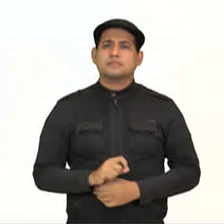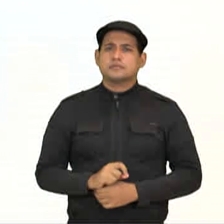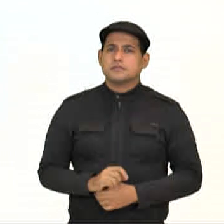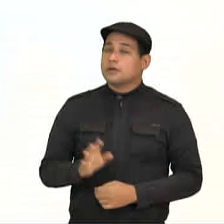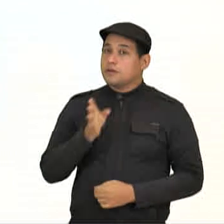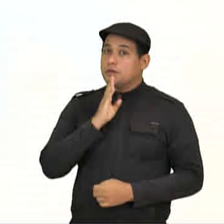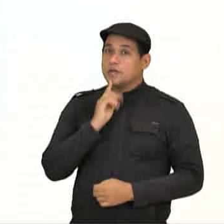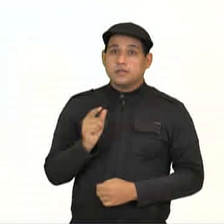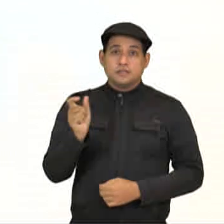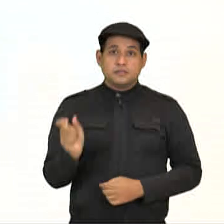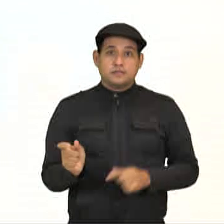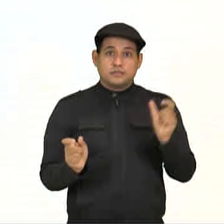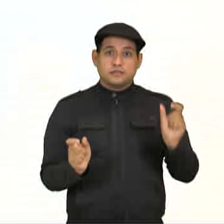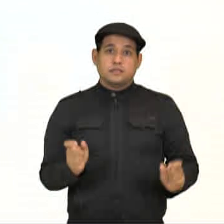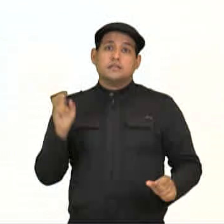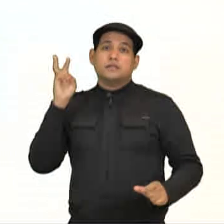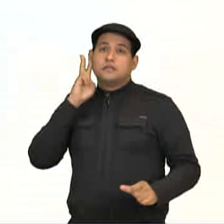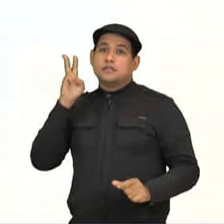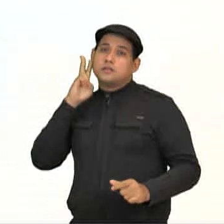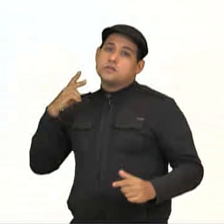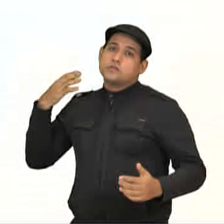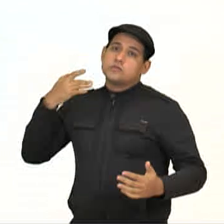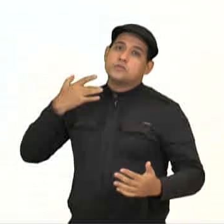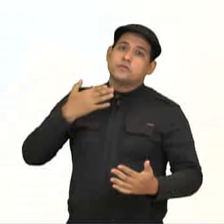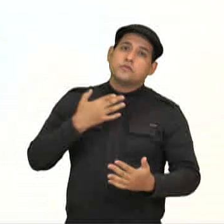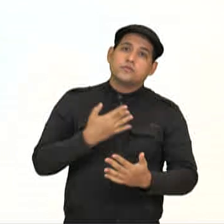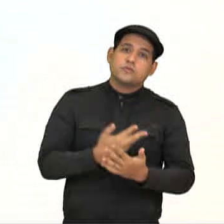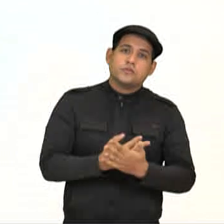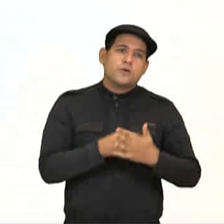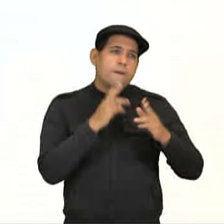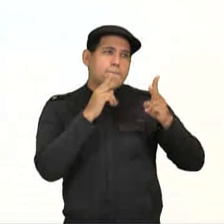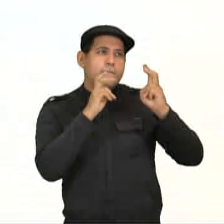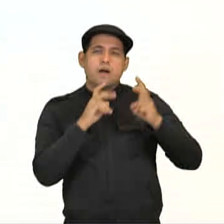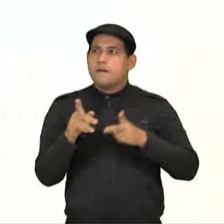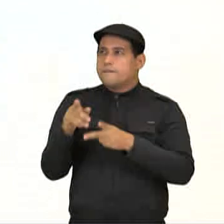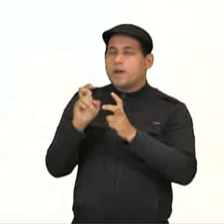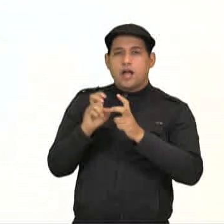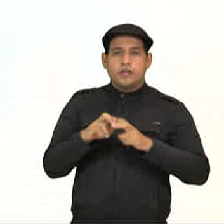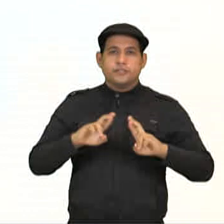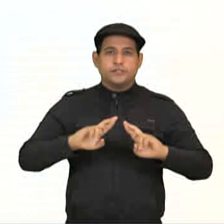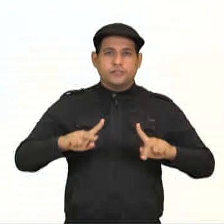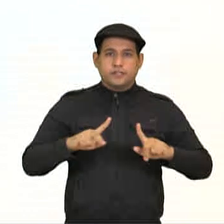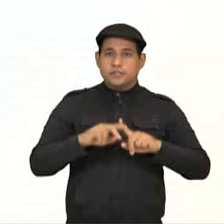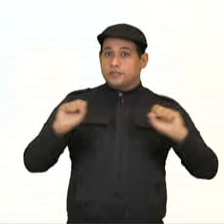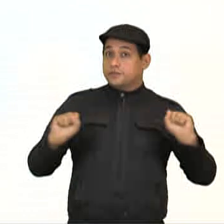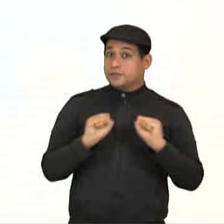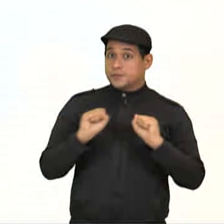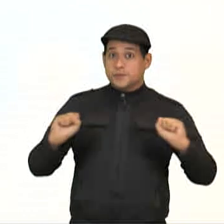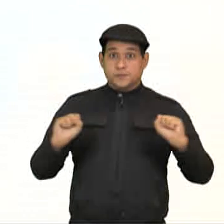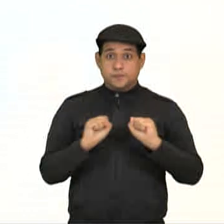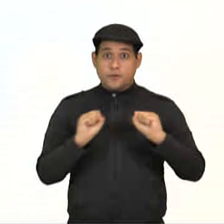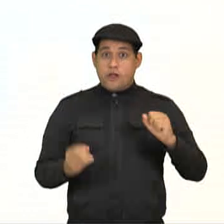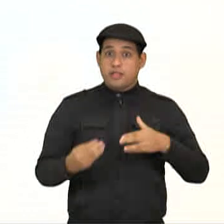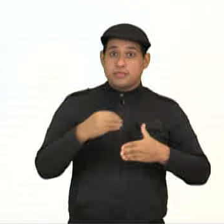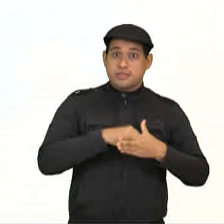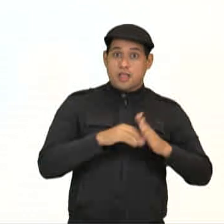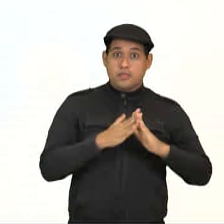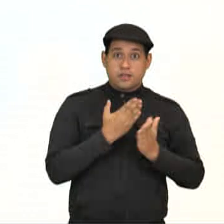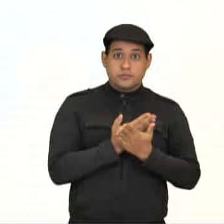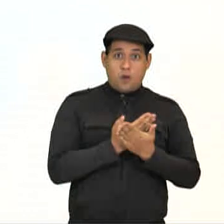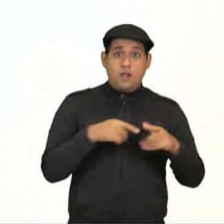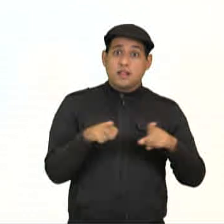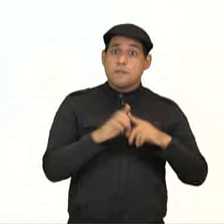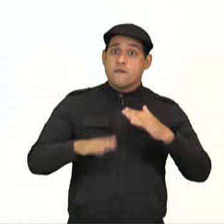os aspectos históricos do atletismo, perceber as diferenças entre o esporte dentro e fora da escola, assim como